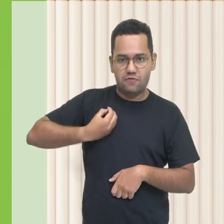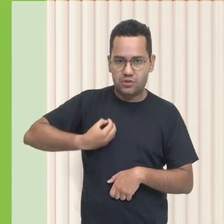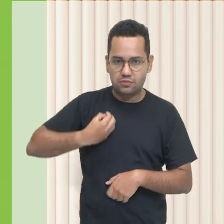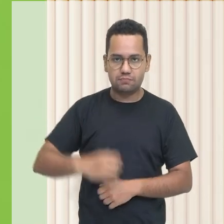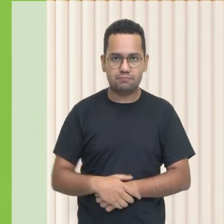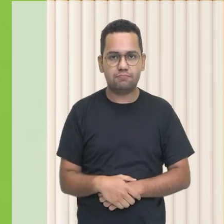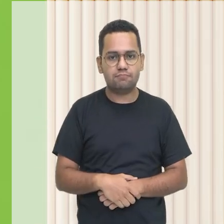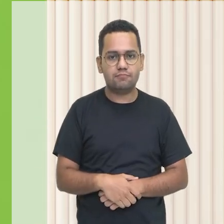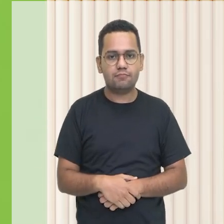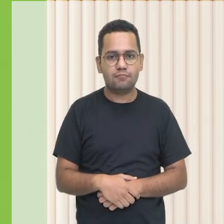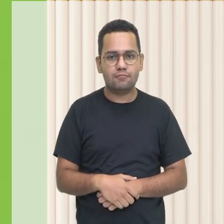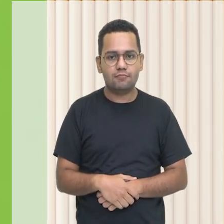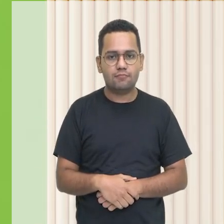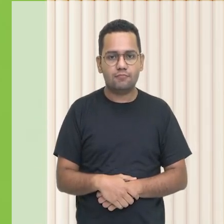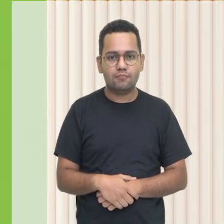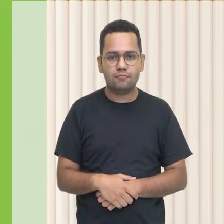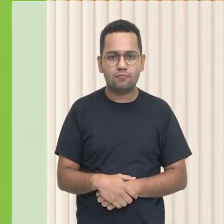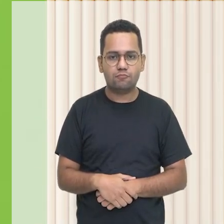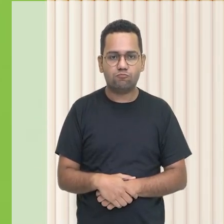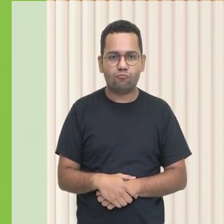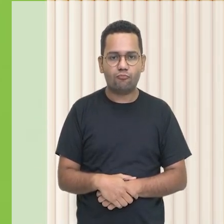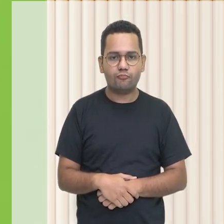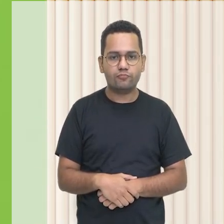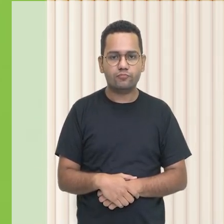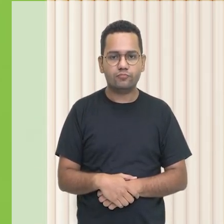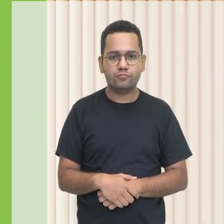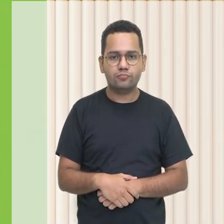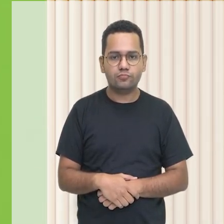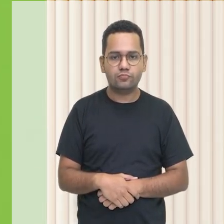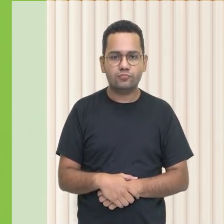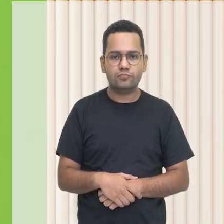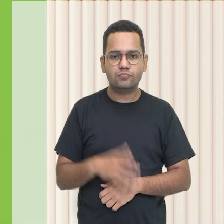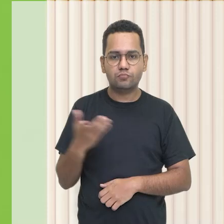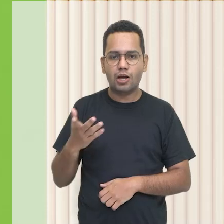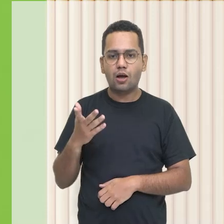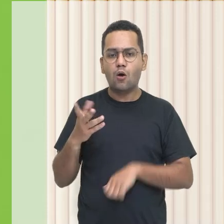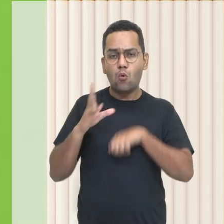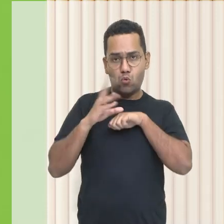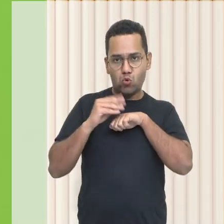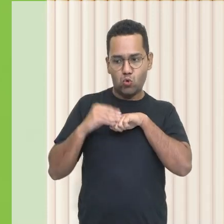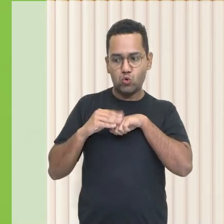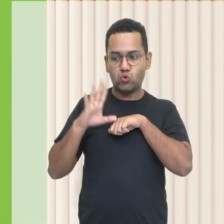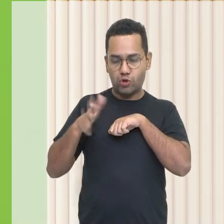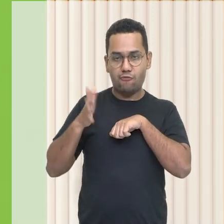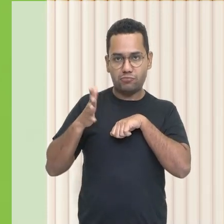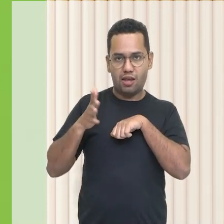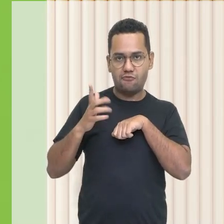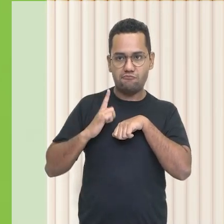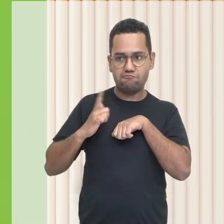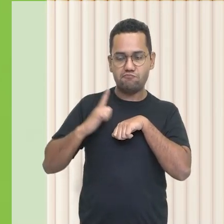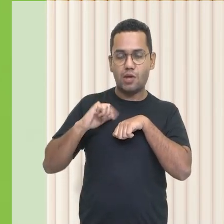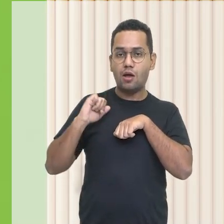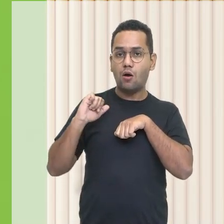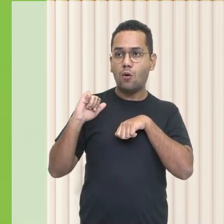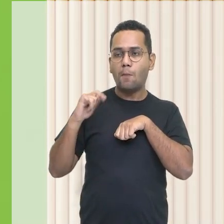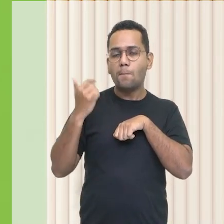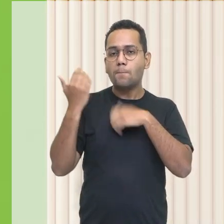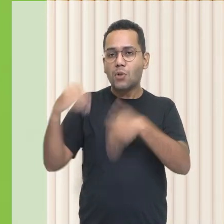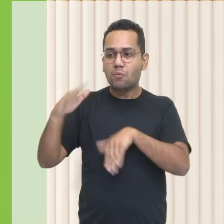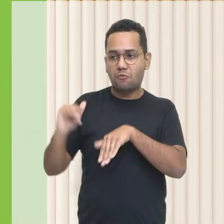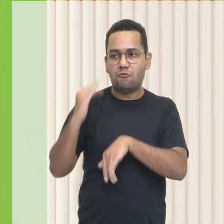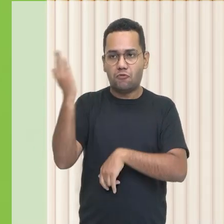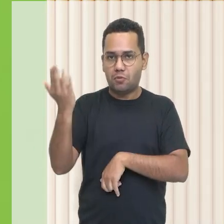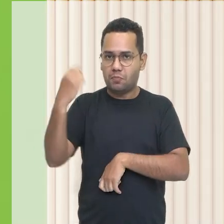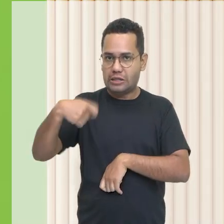aí esse assunto sendo explorado em avaliações externas, então é bom vocês atentarem para essas